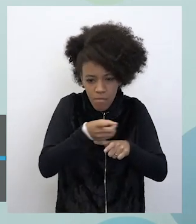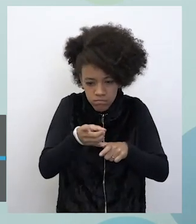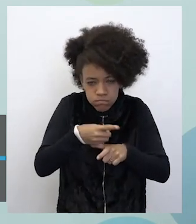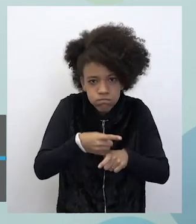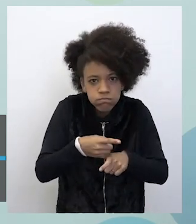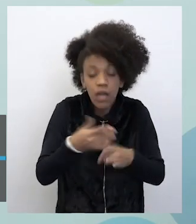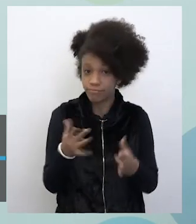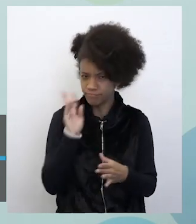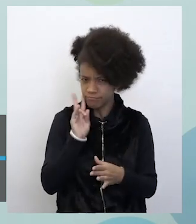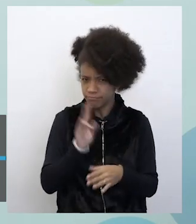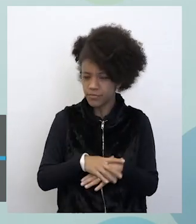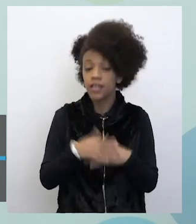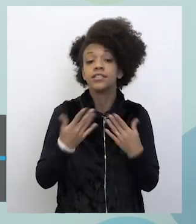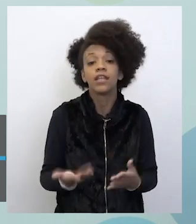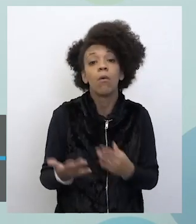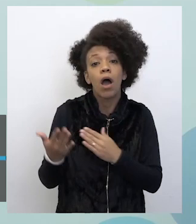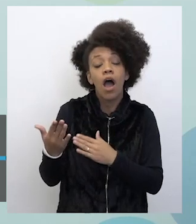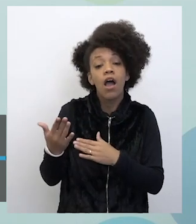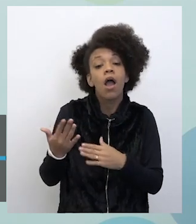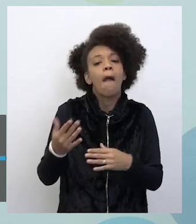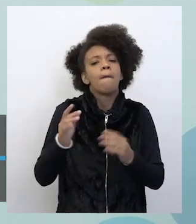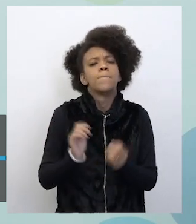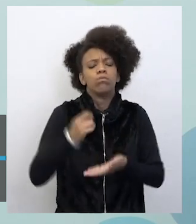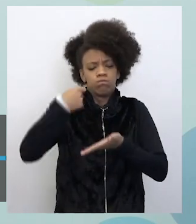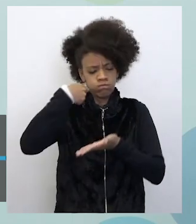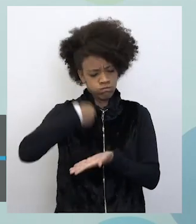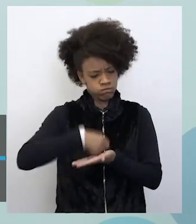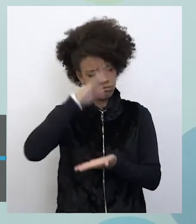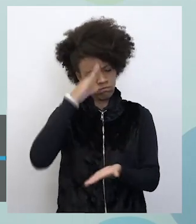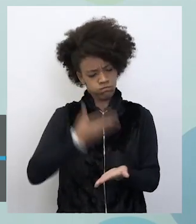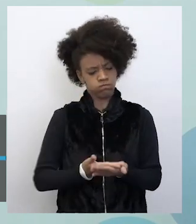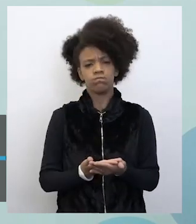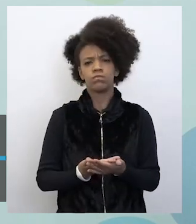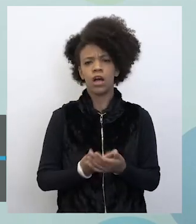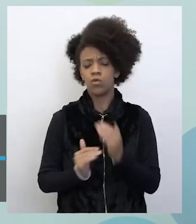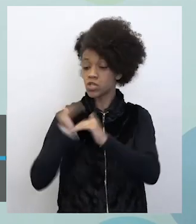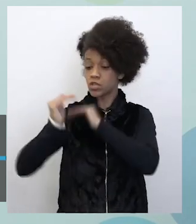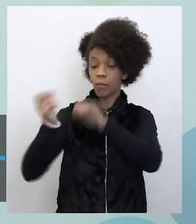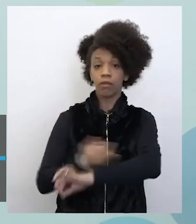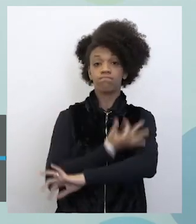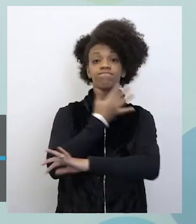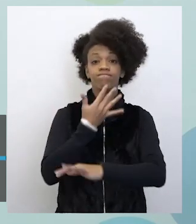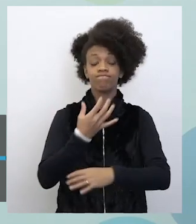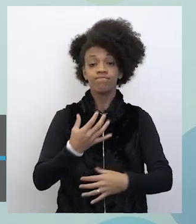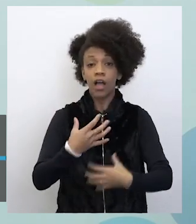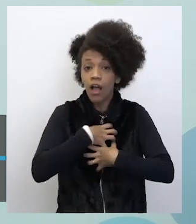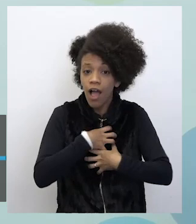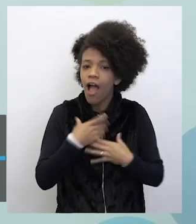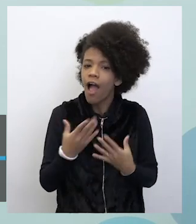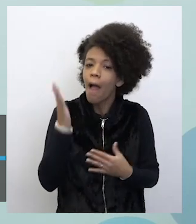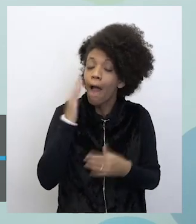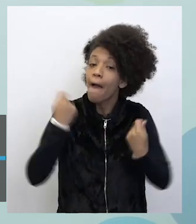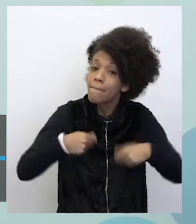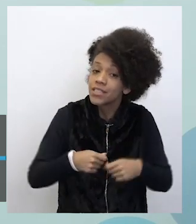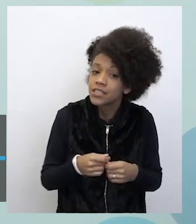se a gente tem como uma missão permanente esse desenvolvimento socioemocional, a gente precisa saber se a gente está